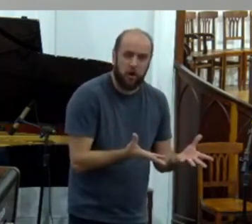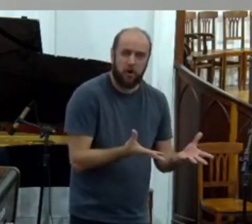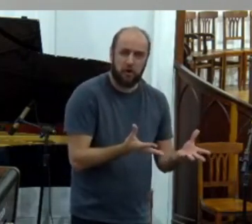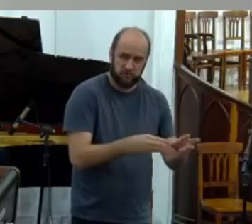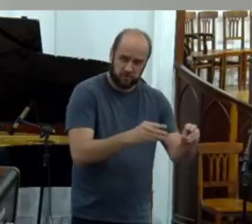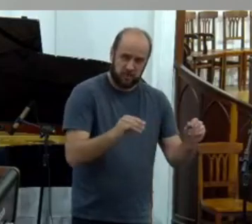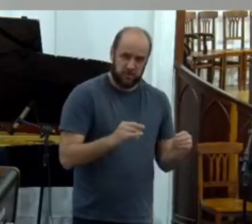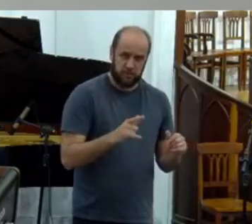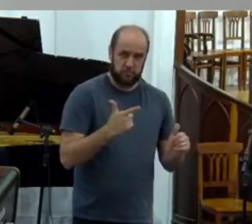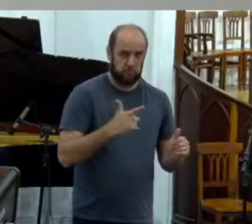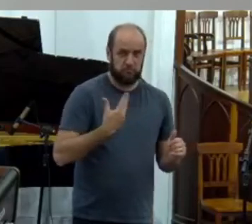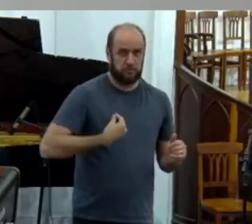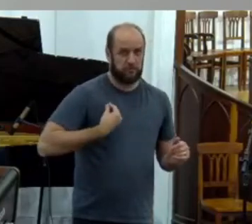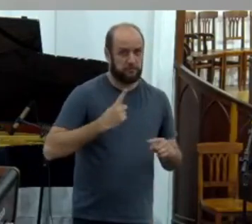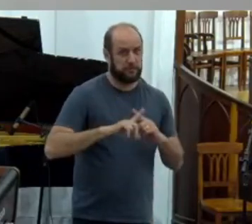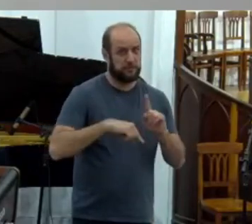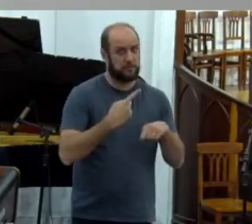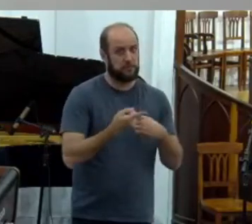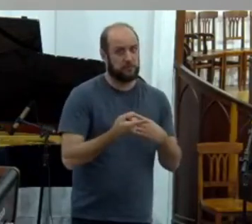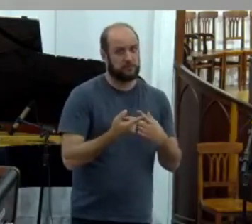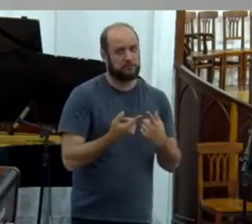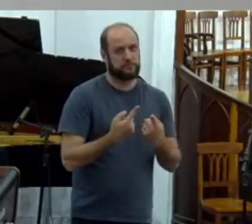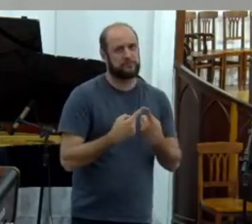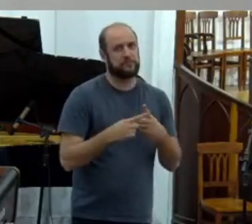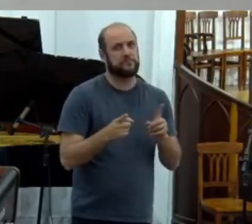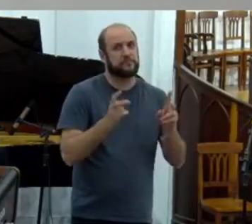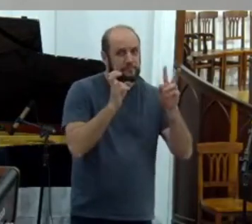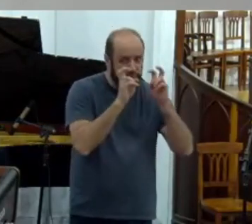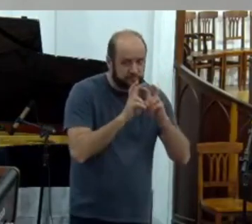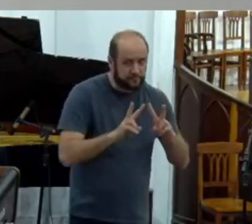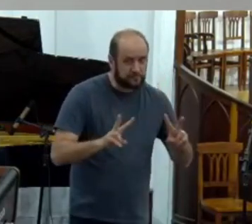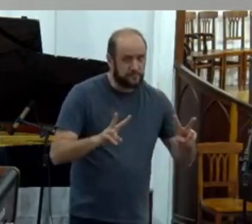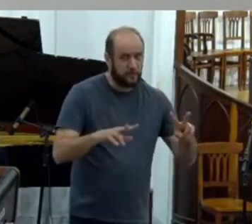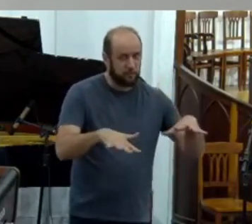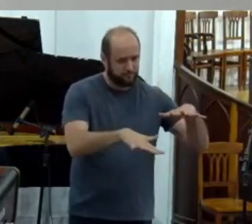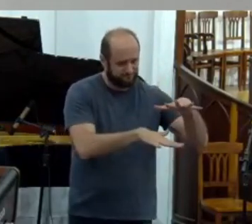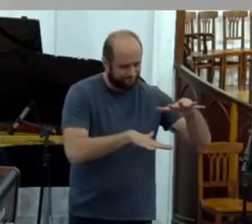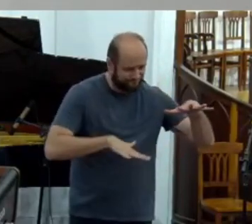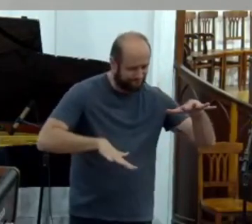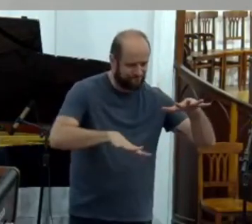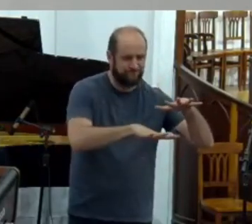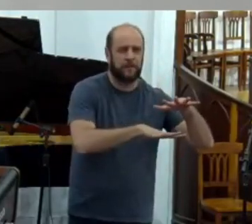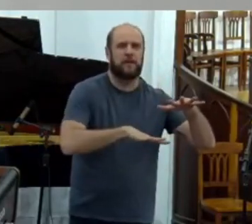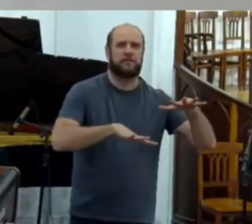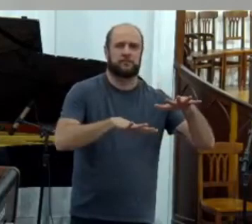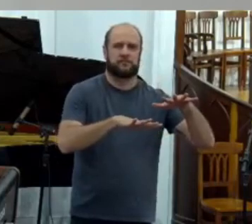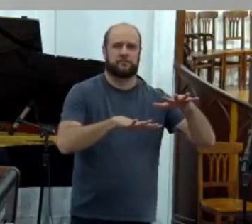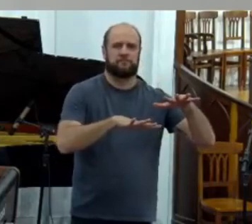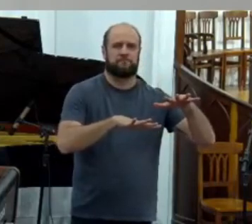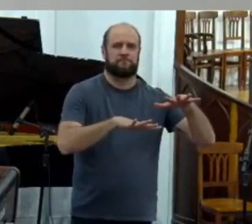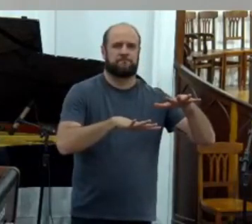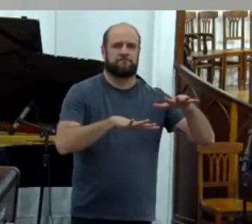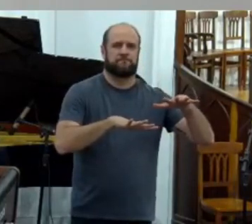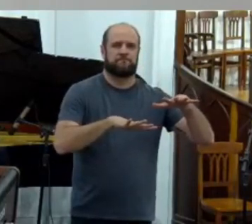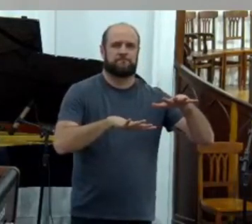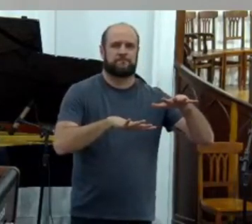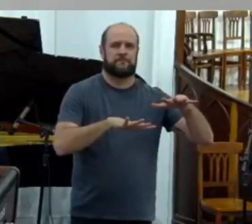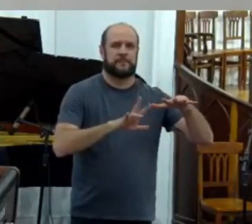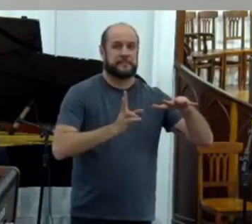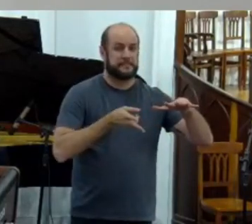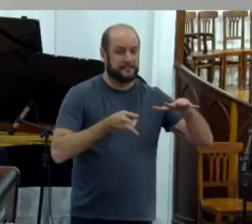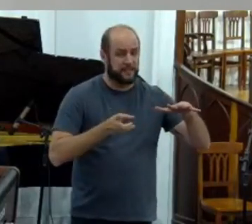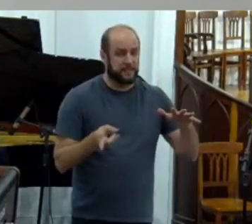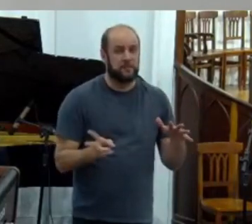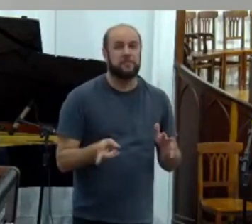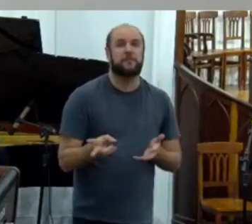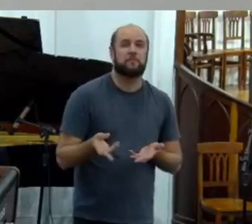vida após a morte. Mas lembre-se, essa é a perspectiva de debaixo do sol. Ele